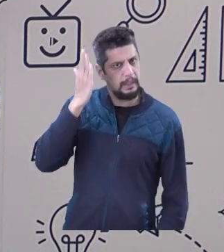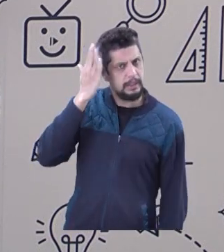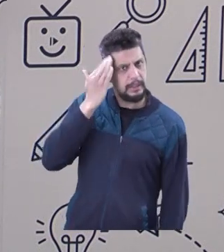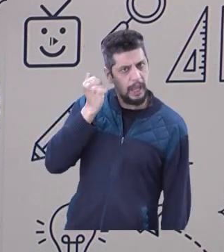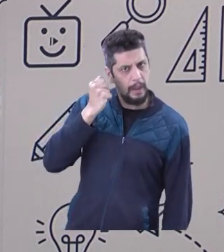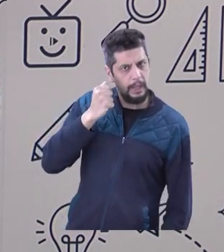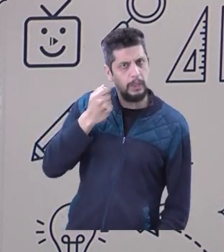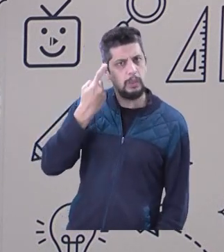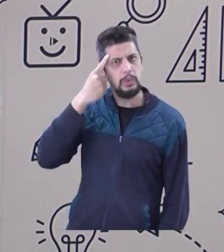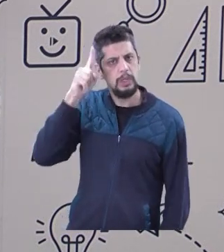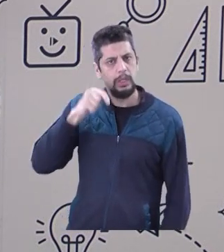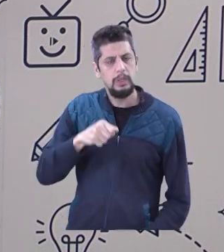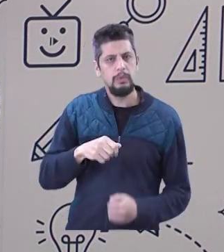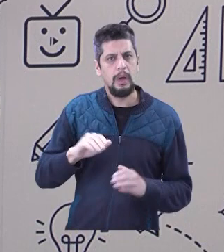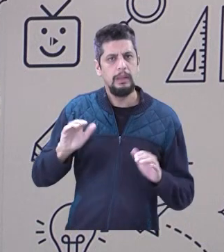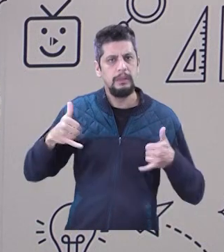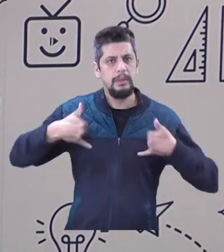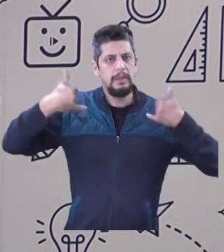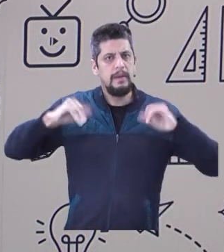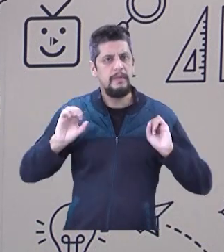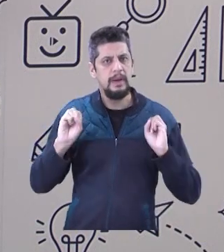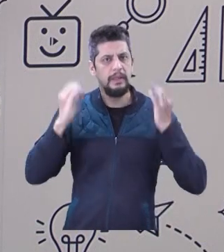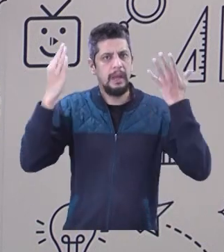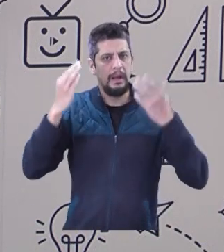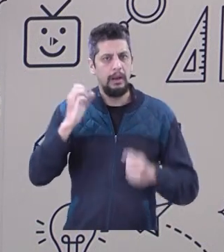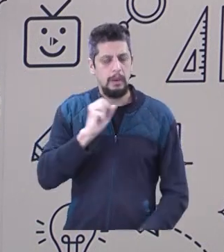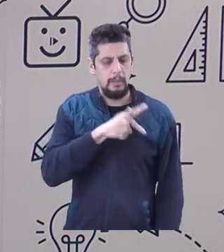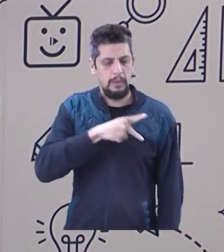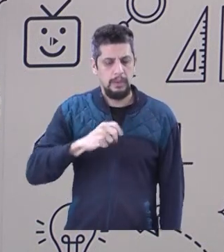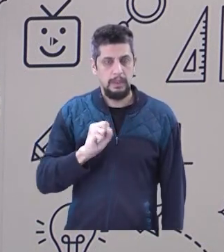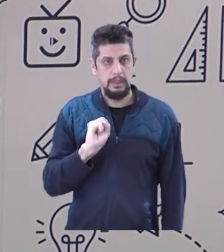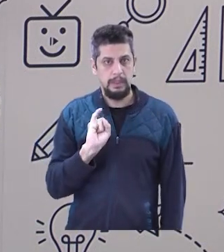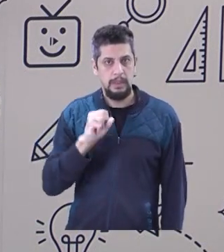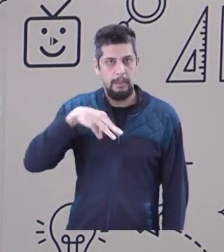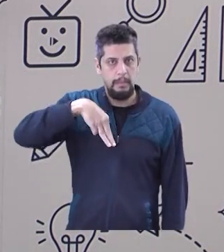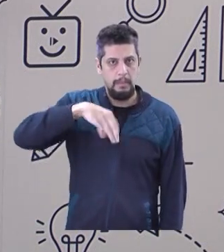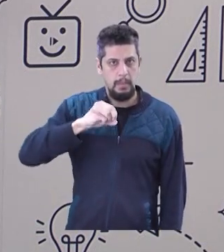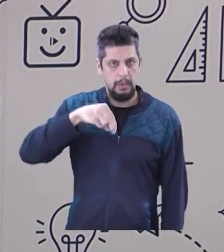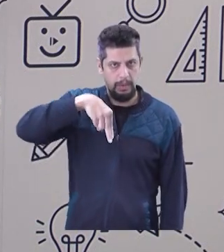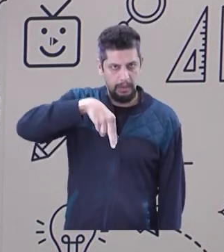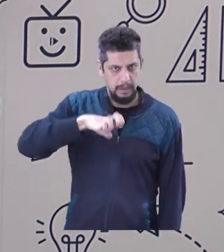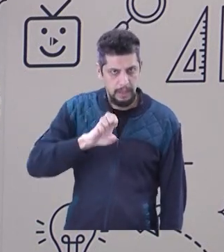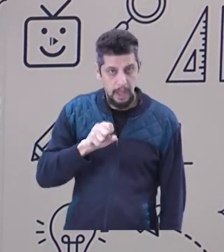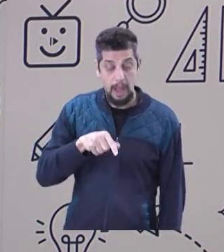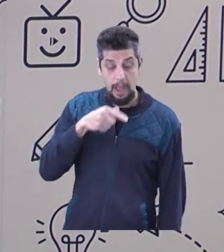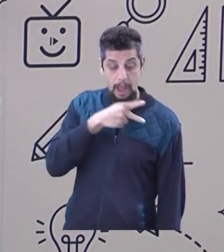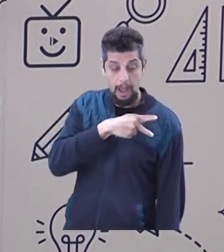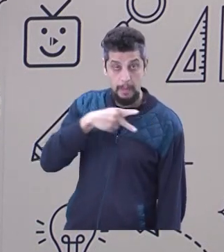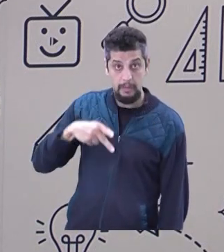do aniversário da professora Simone. Ah, é aquela professora que trabalha com a gente, né? Que trabalha junto com a gente, olha lá.